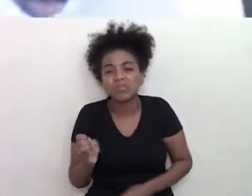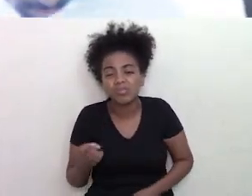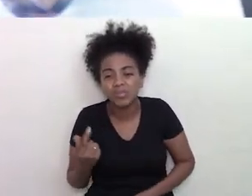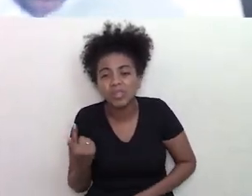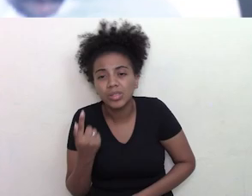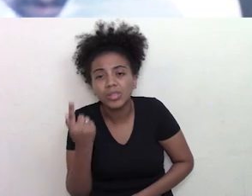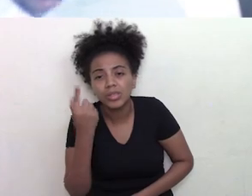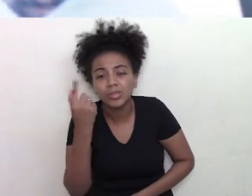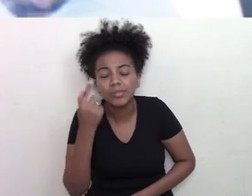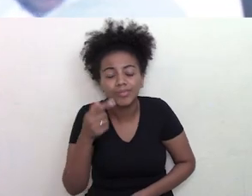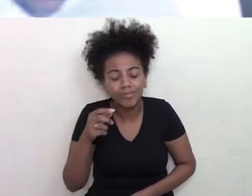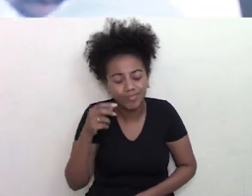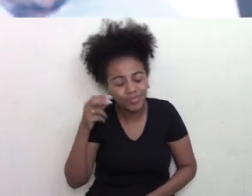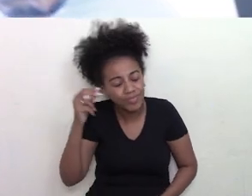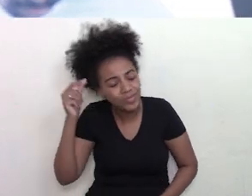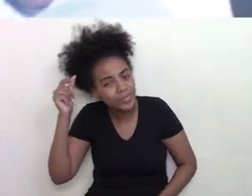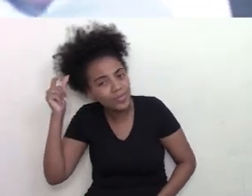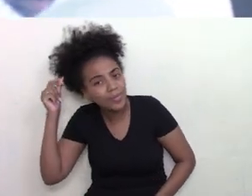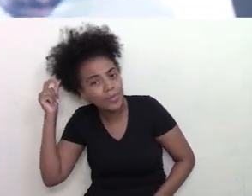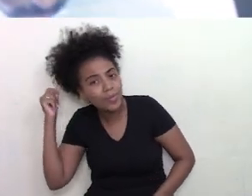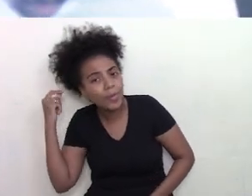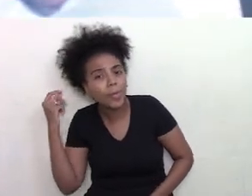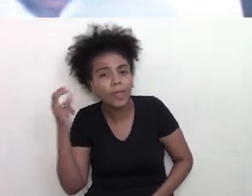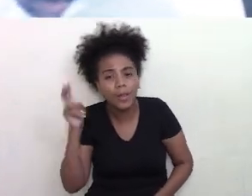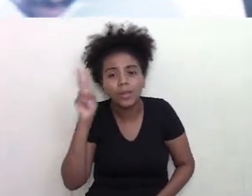Me lembro até hoje dos nossos